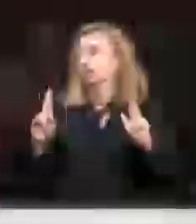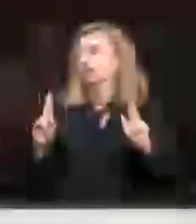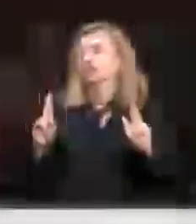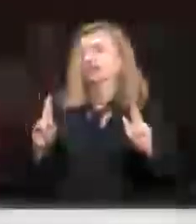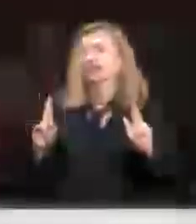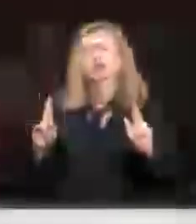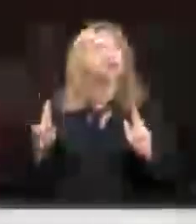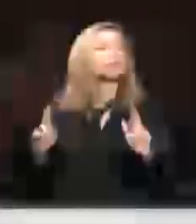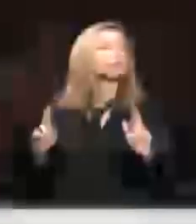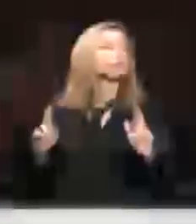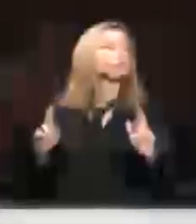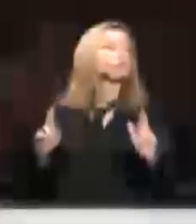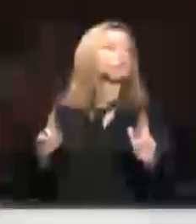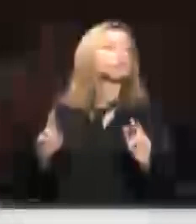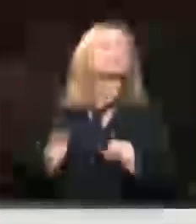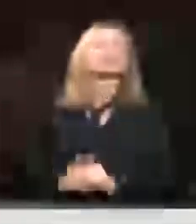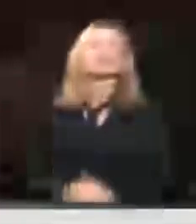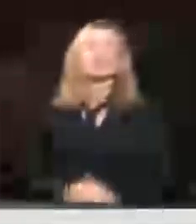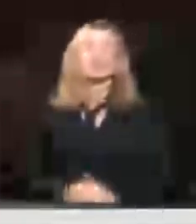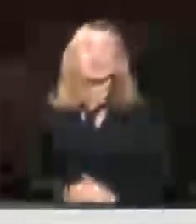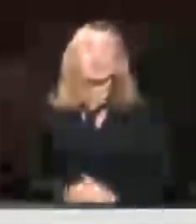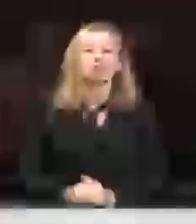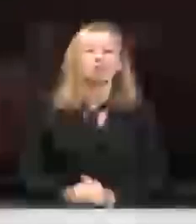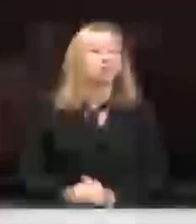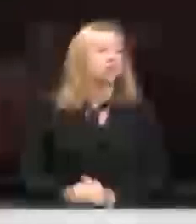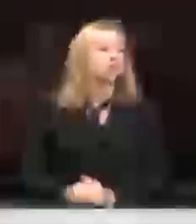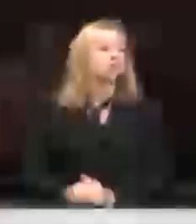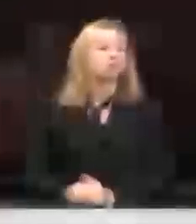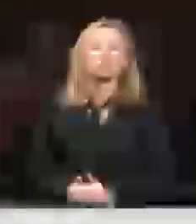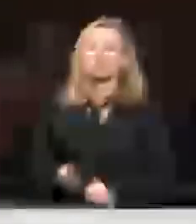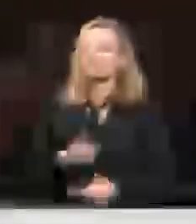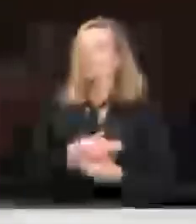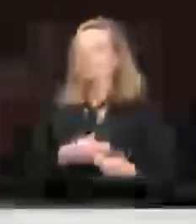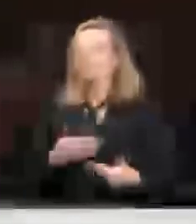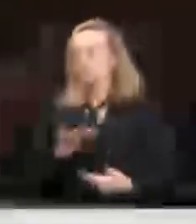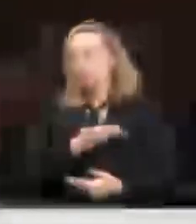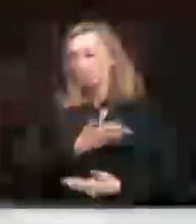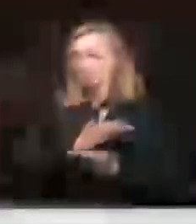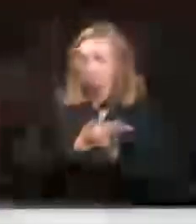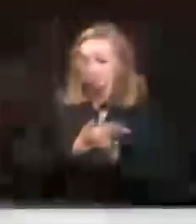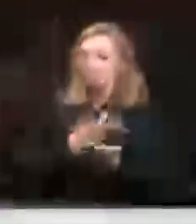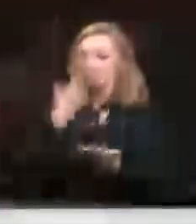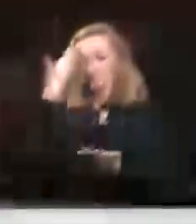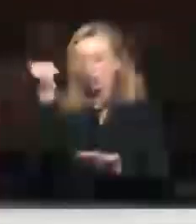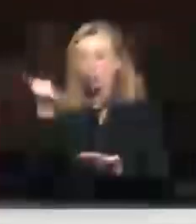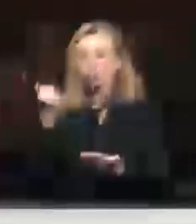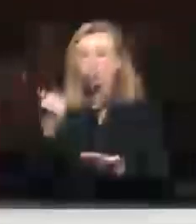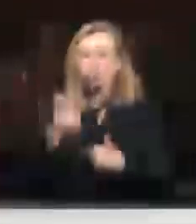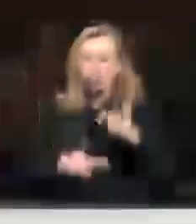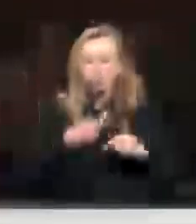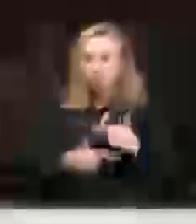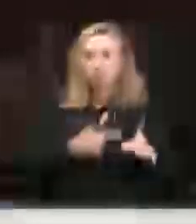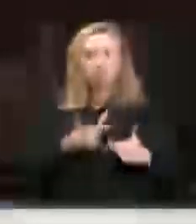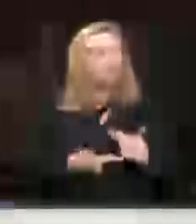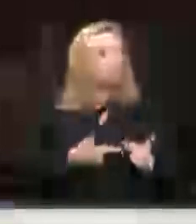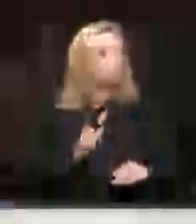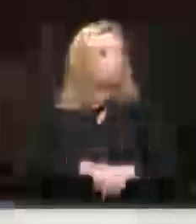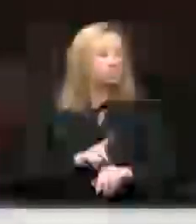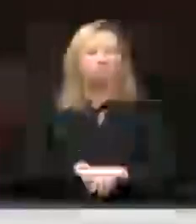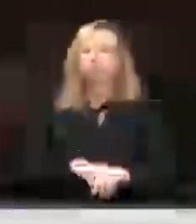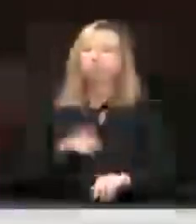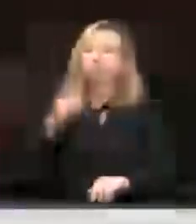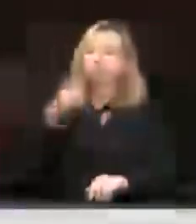foi um companheiro incansável nessa campanha, junto com vários outros. Deputado Luiz Paulo no segundo turno,